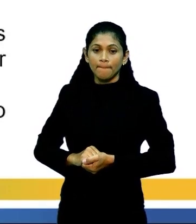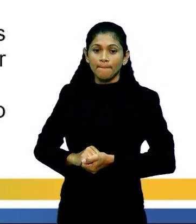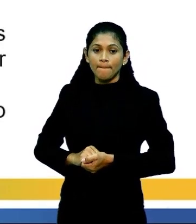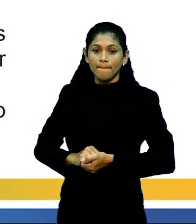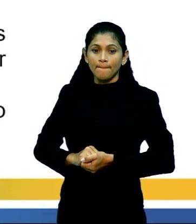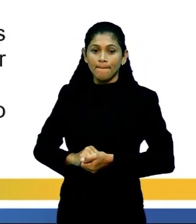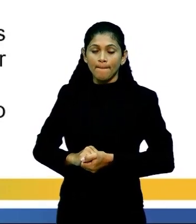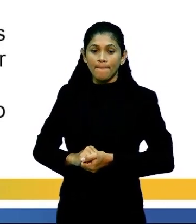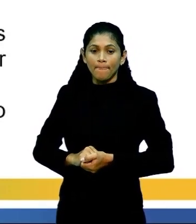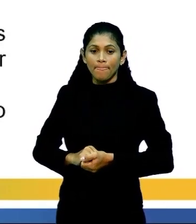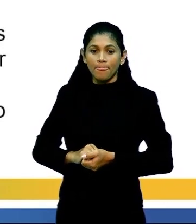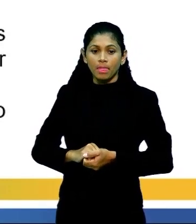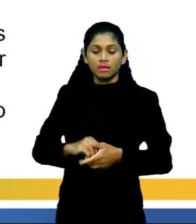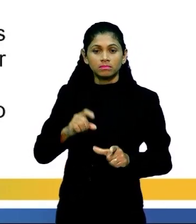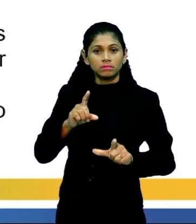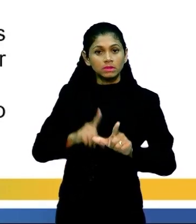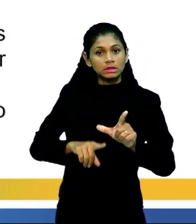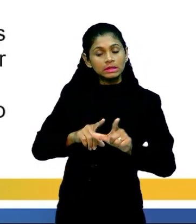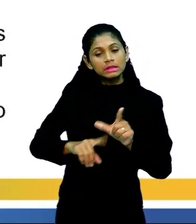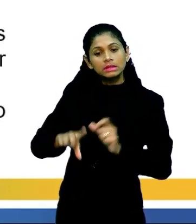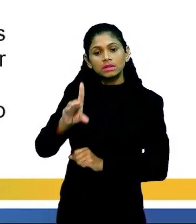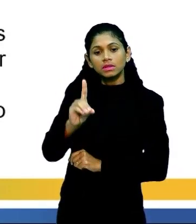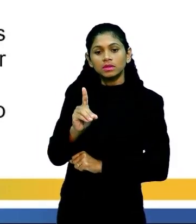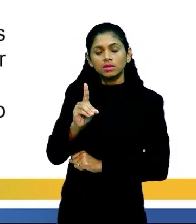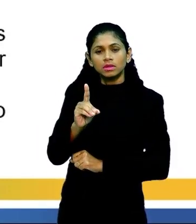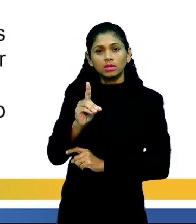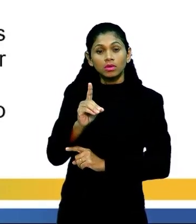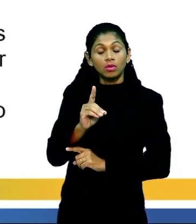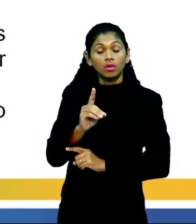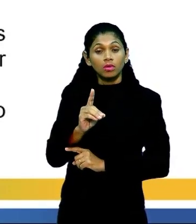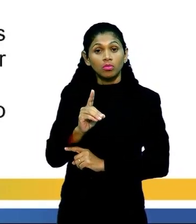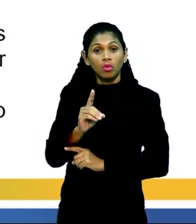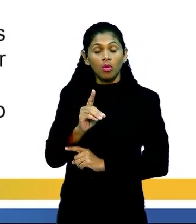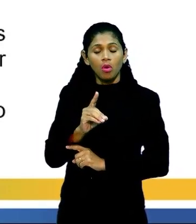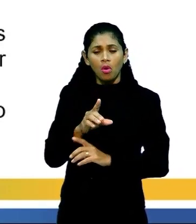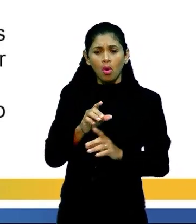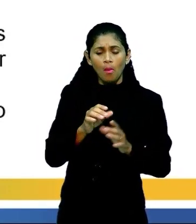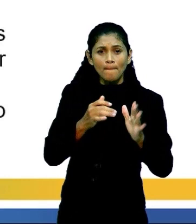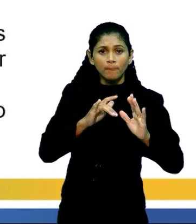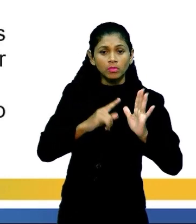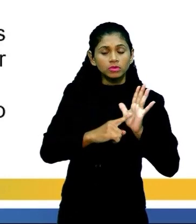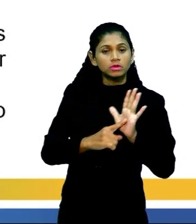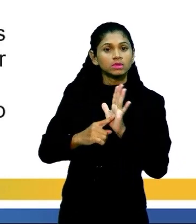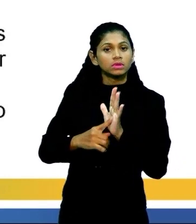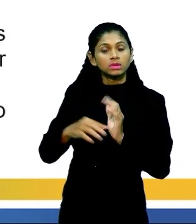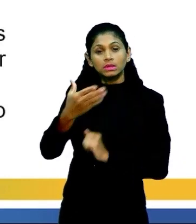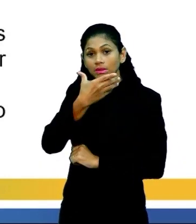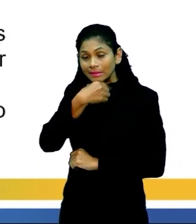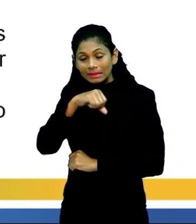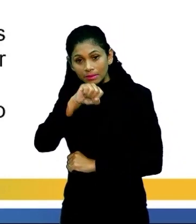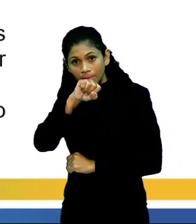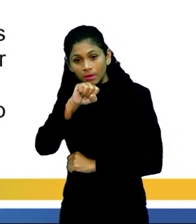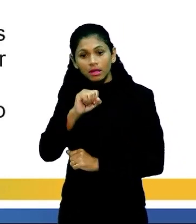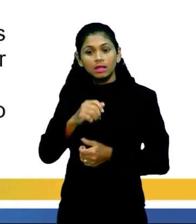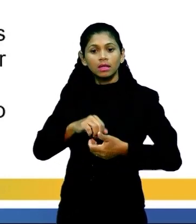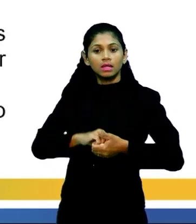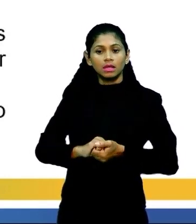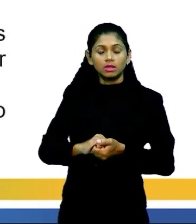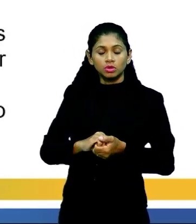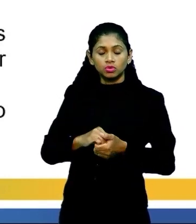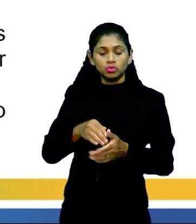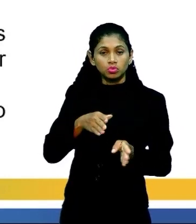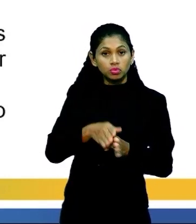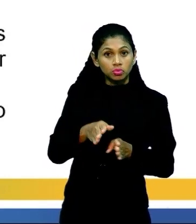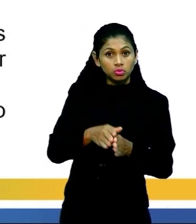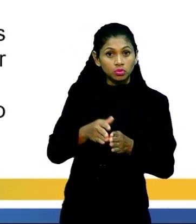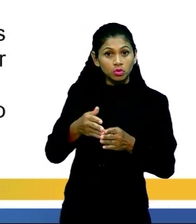Letra D. Busca mostrar aos pais a necessidade de questionar e denunciar os abusos da mídia em relação